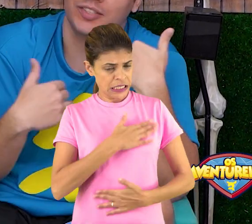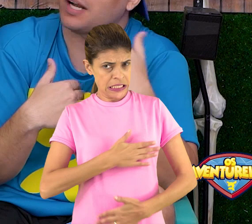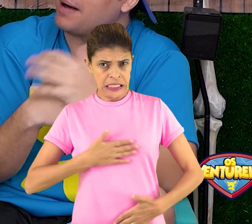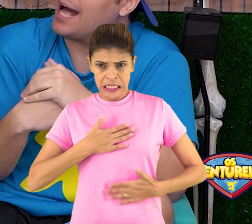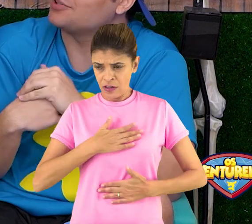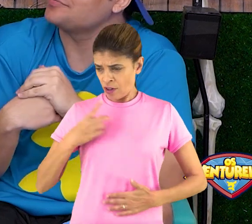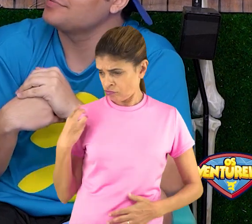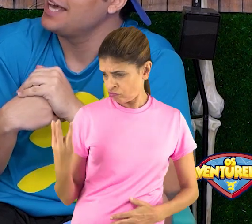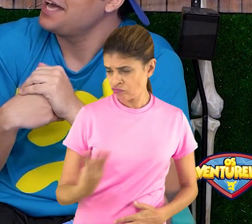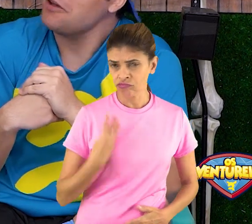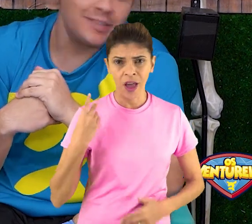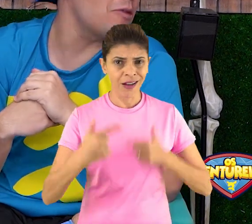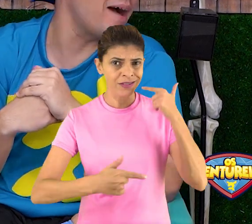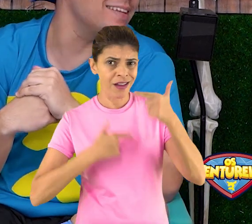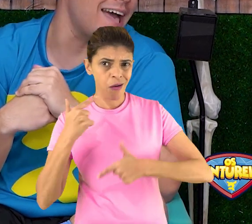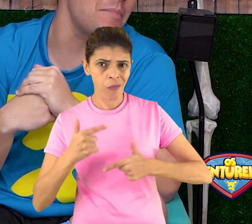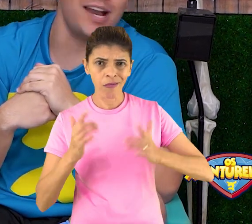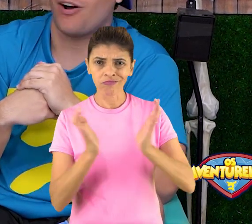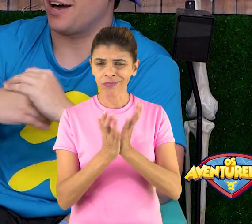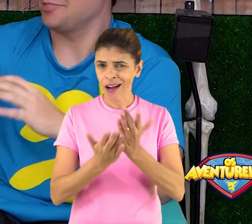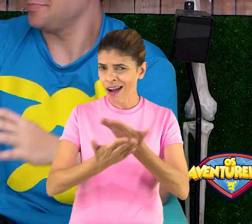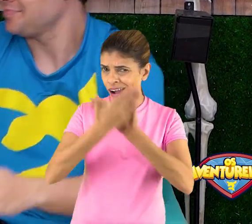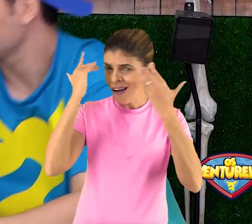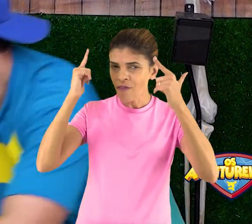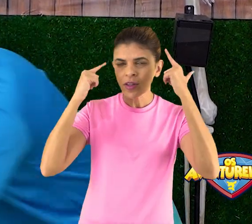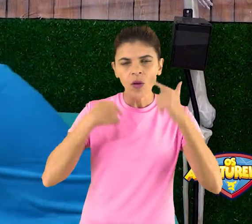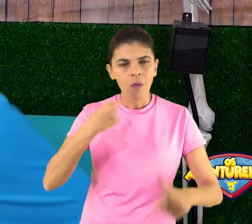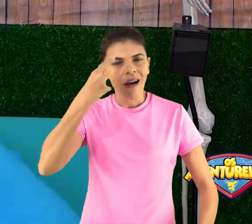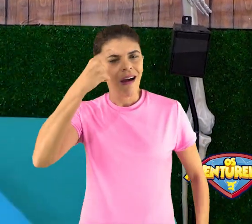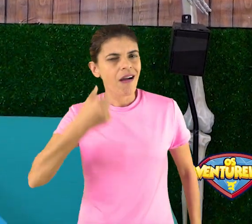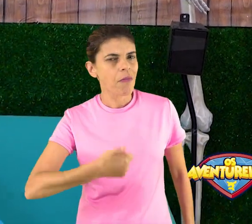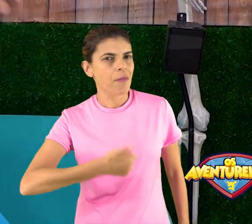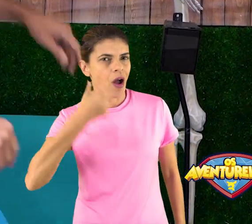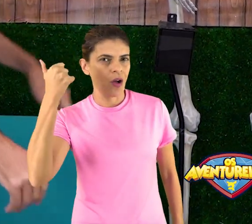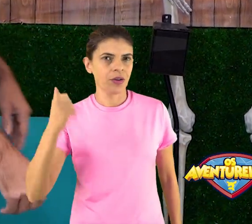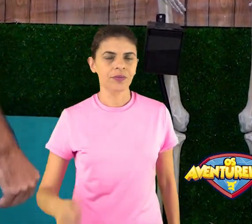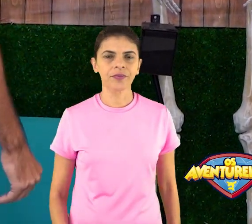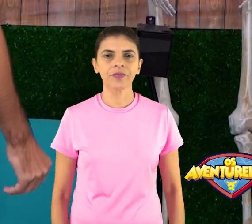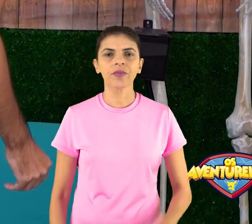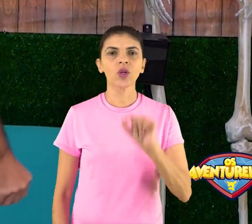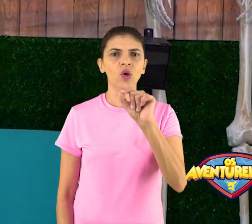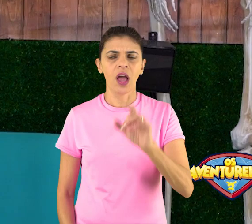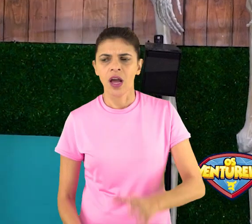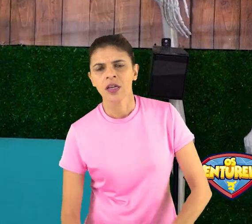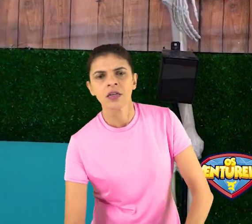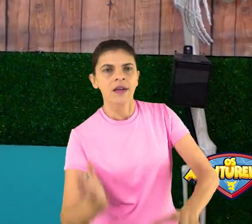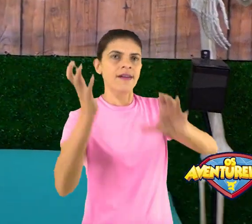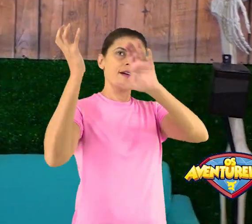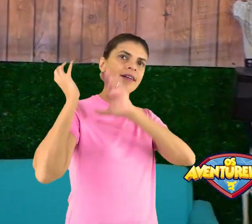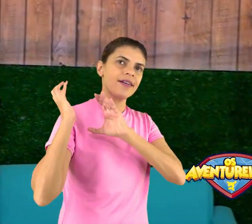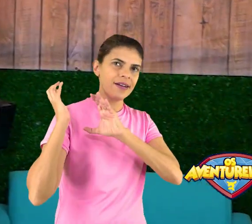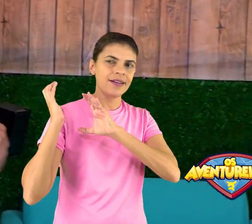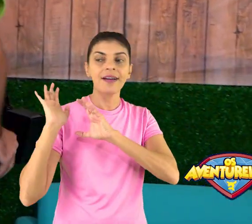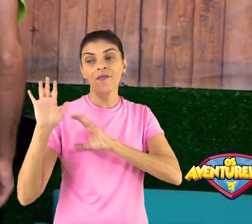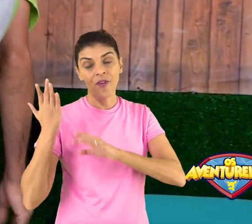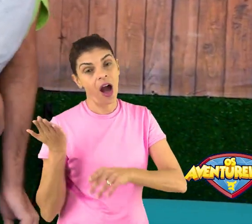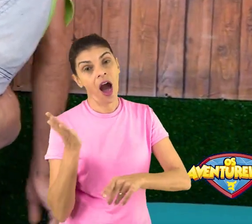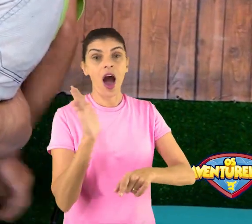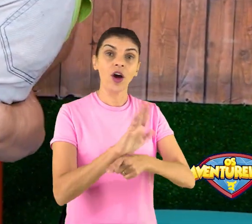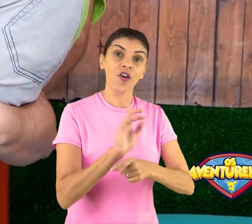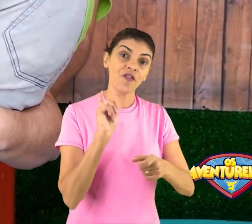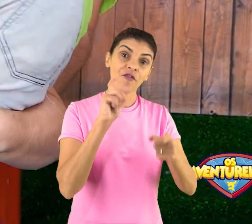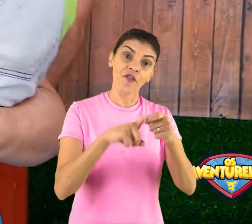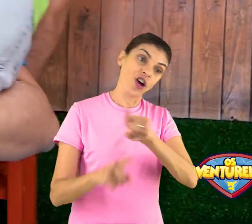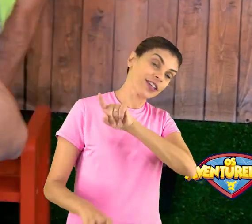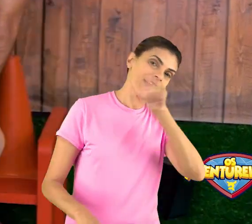com o nosso trabalho, eu tenho uma ideia melhor. Que é isso? Não! É brincadeira! Eu vou levar ele de